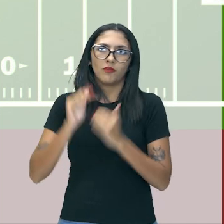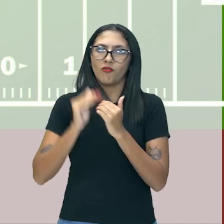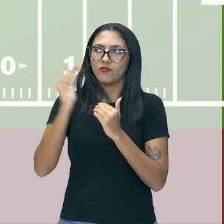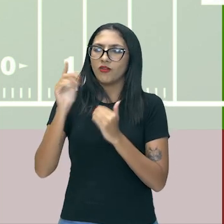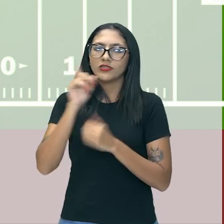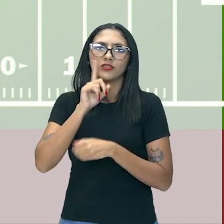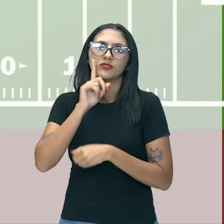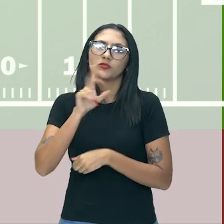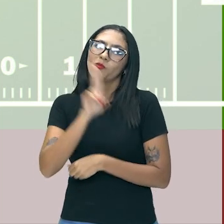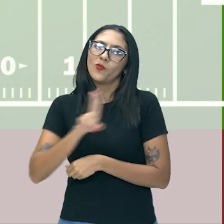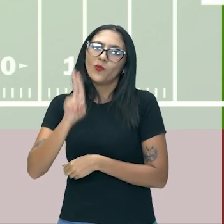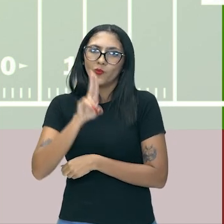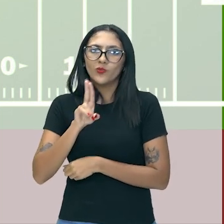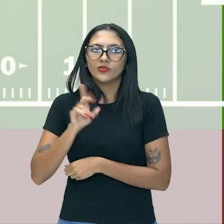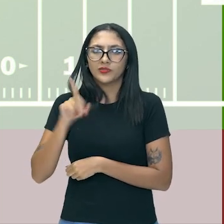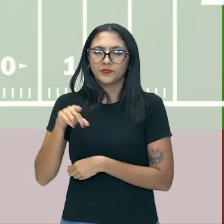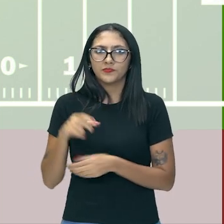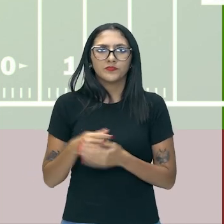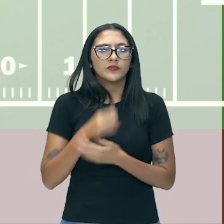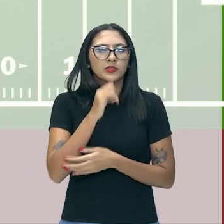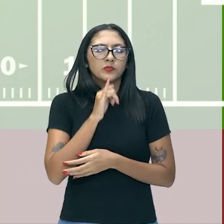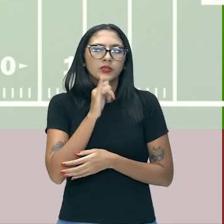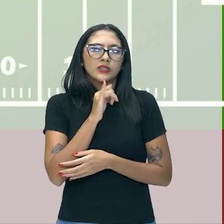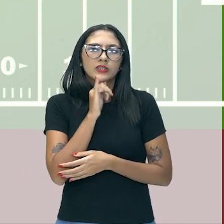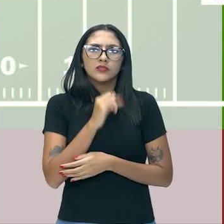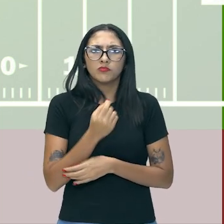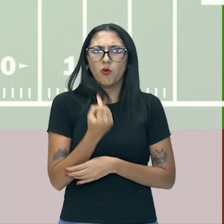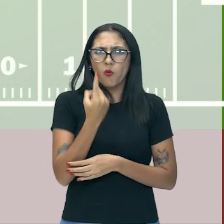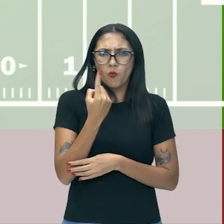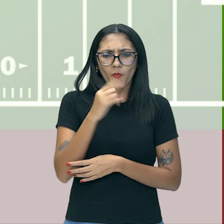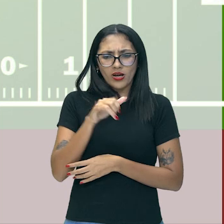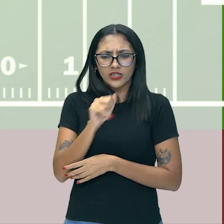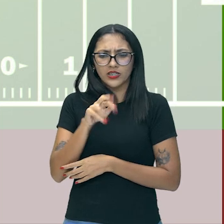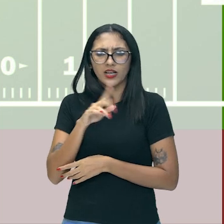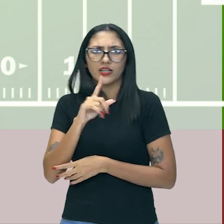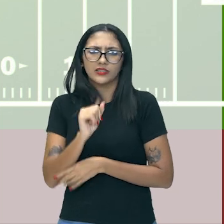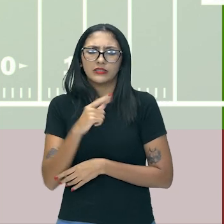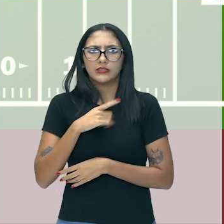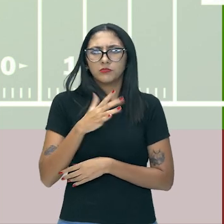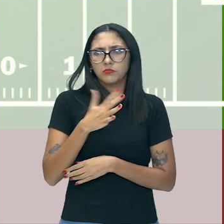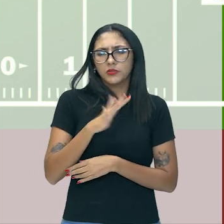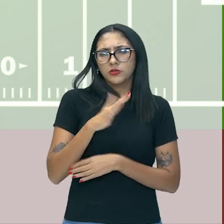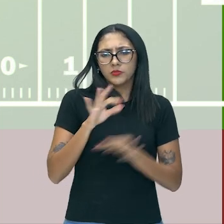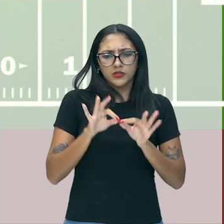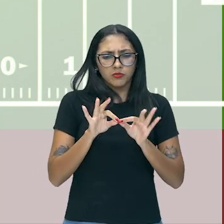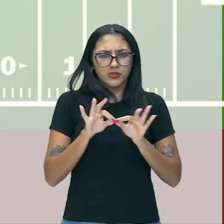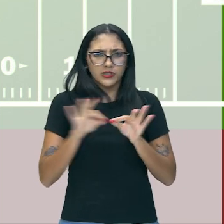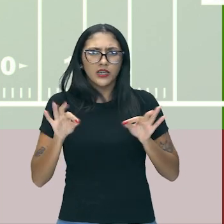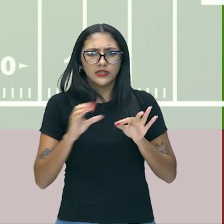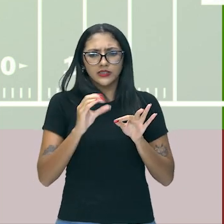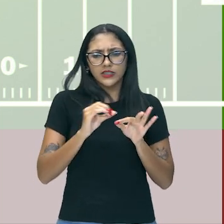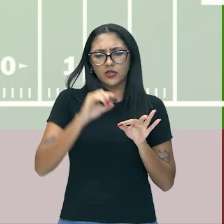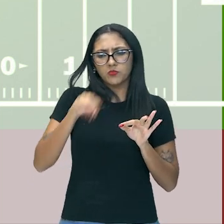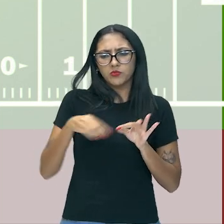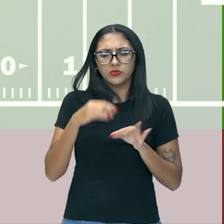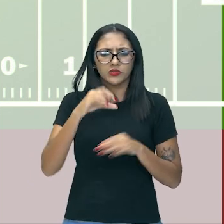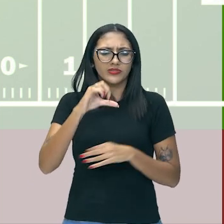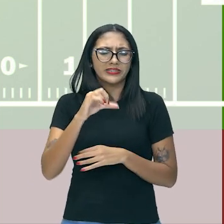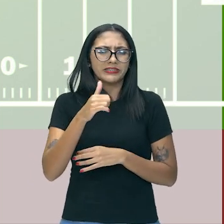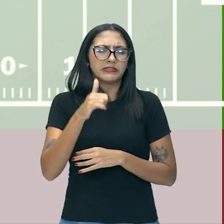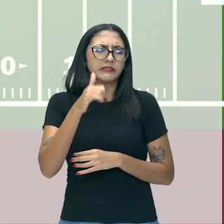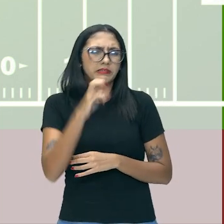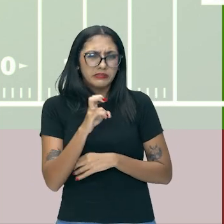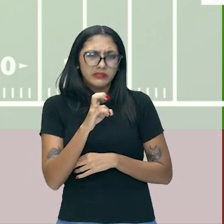Estados Unidos, onde uma jarda ela vai equivaler a aproximadamente 0,915 metros.